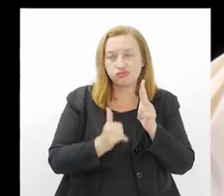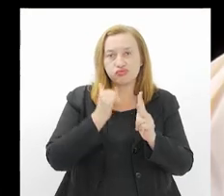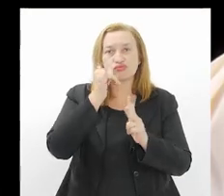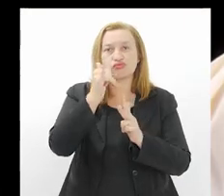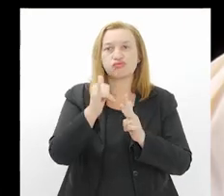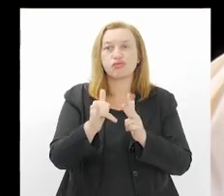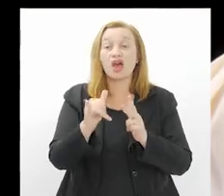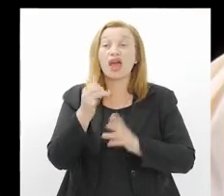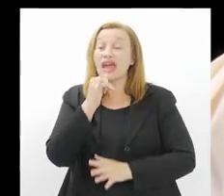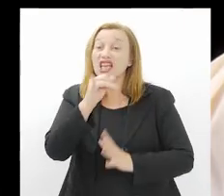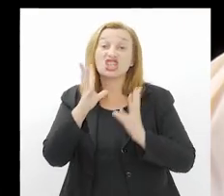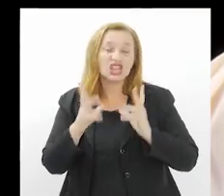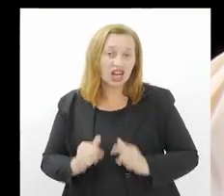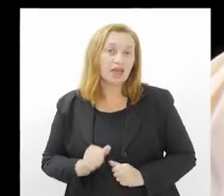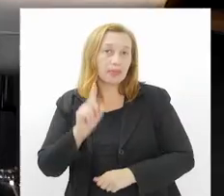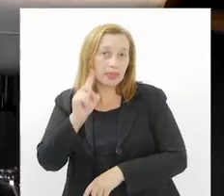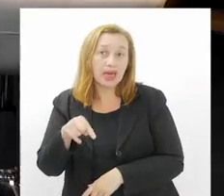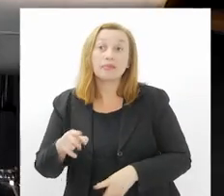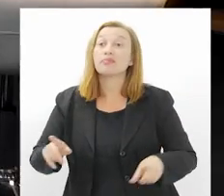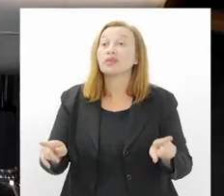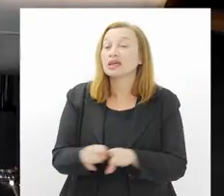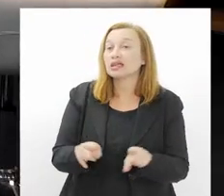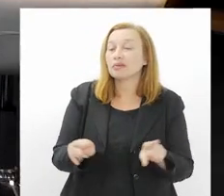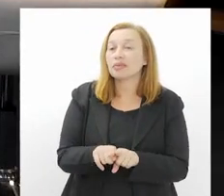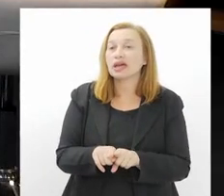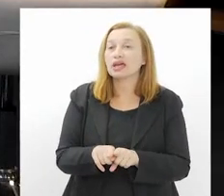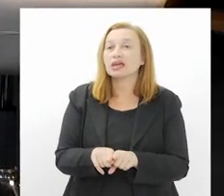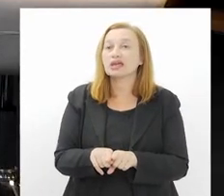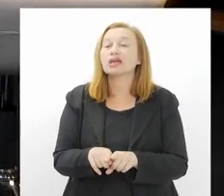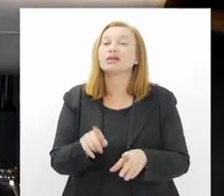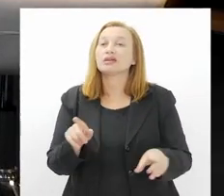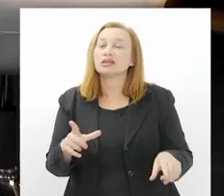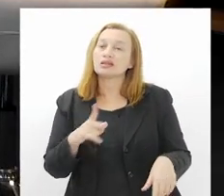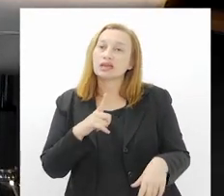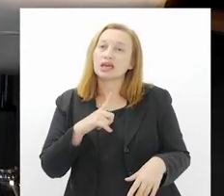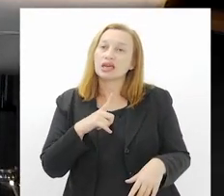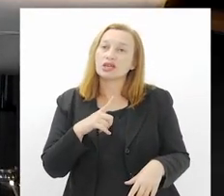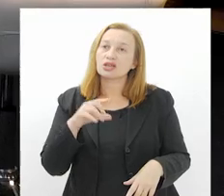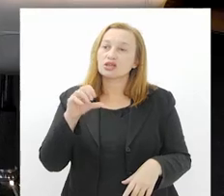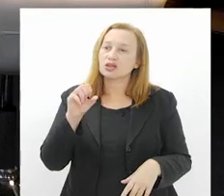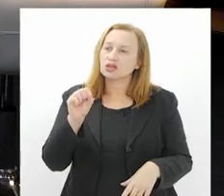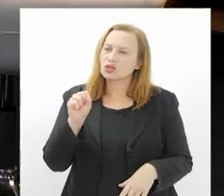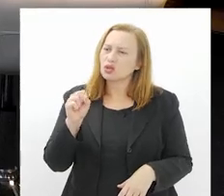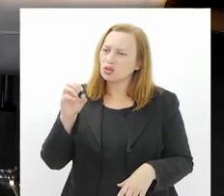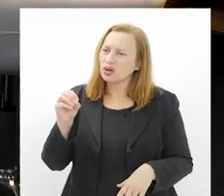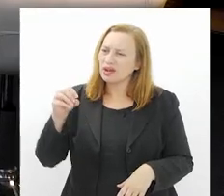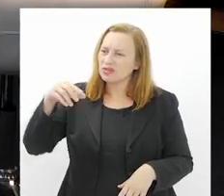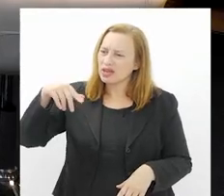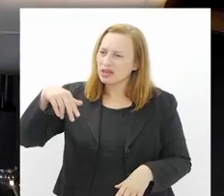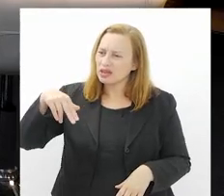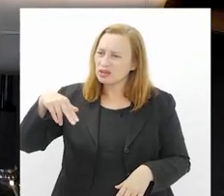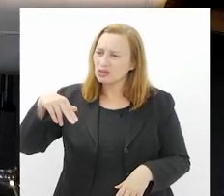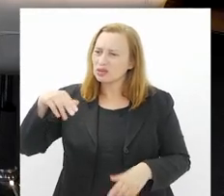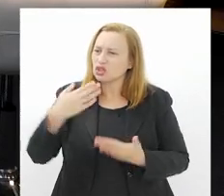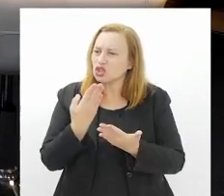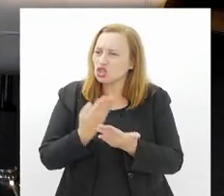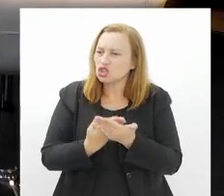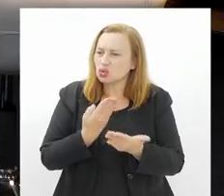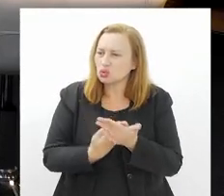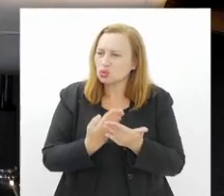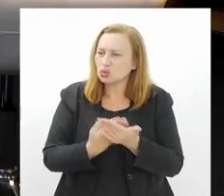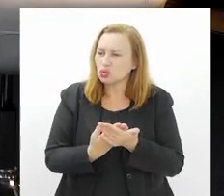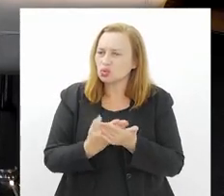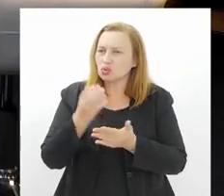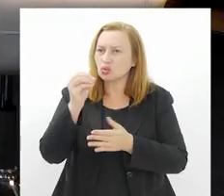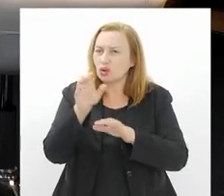através do vento, né? E limpa, e né? Além disso, tem a nossa parte, né, da oceanografia. Então, na UERJ, nós temos um